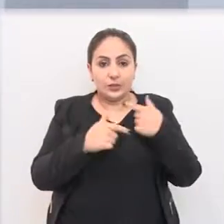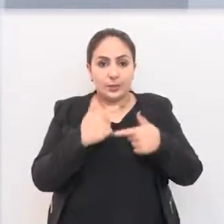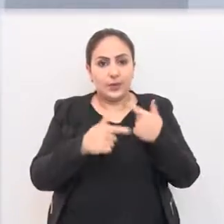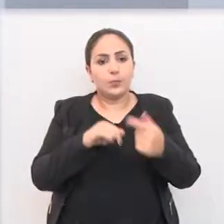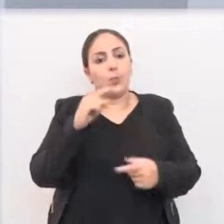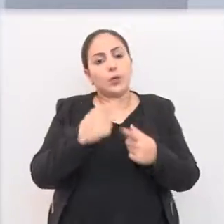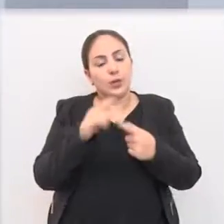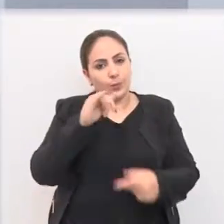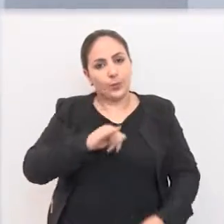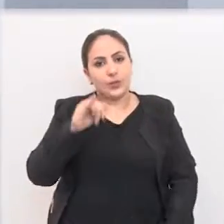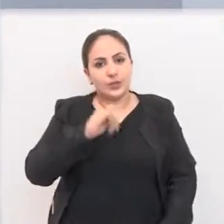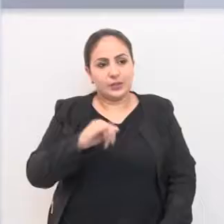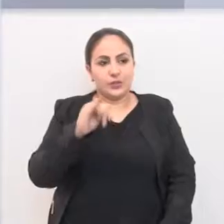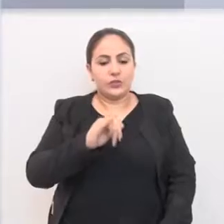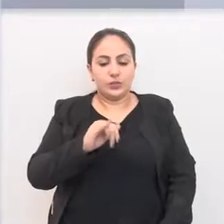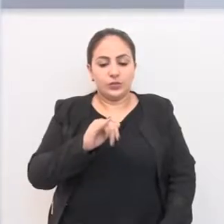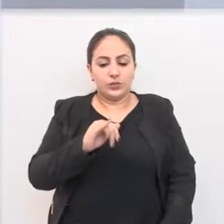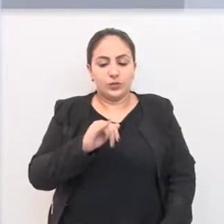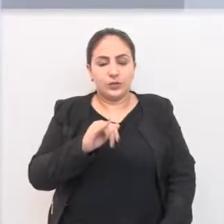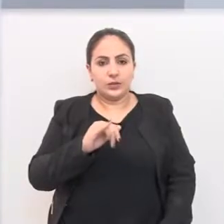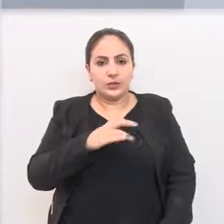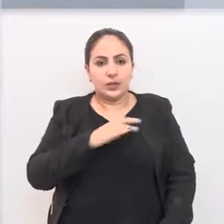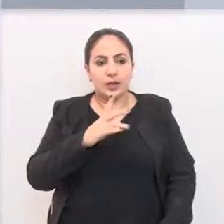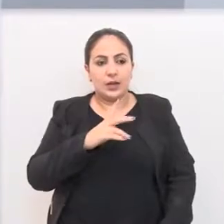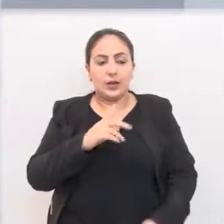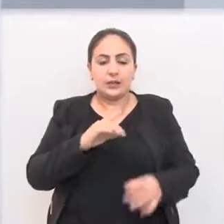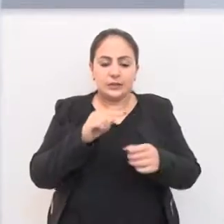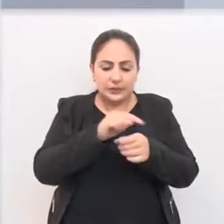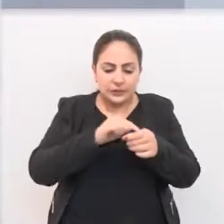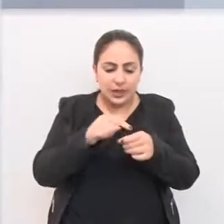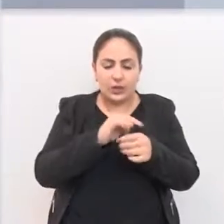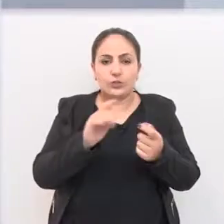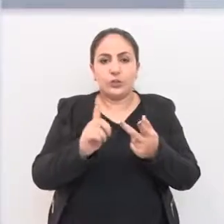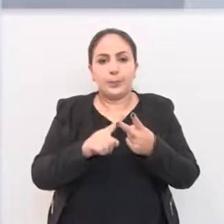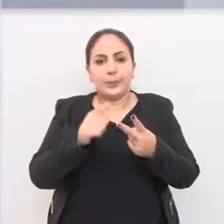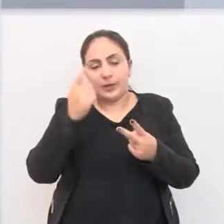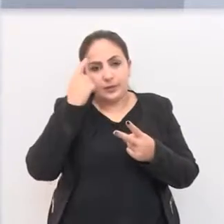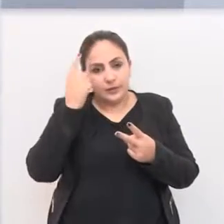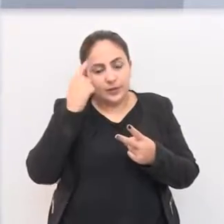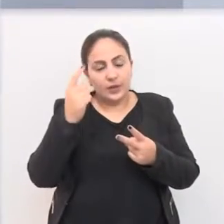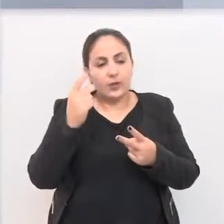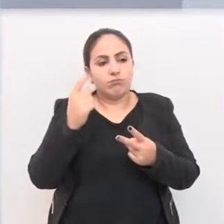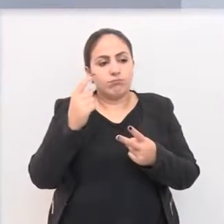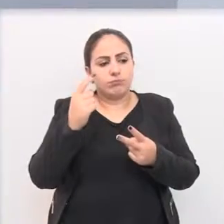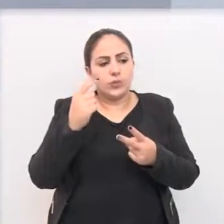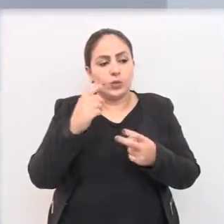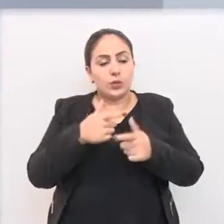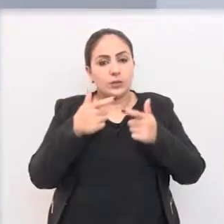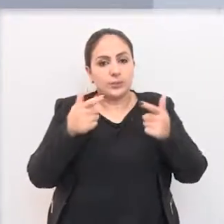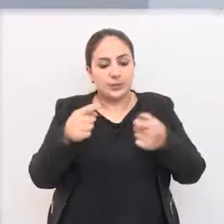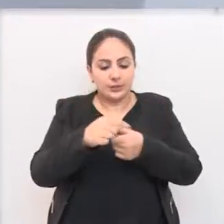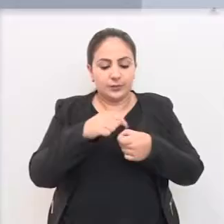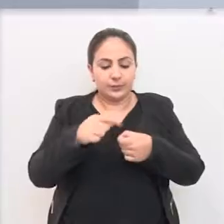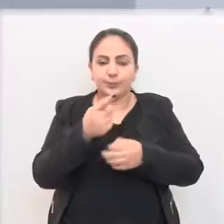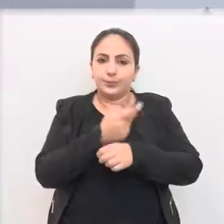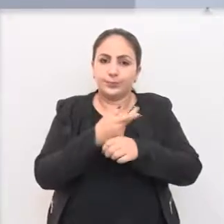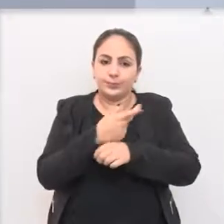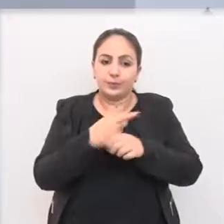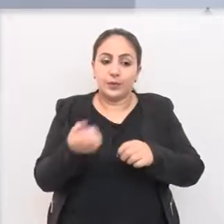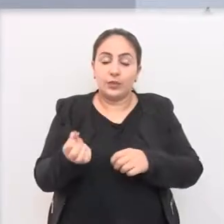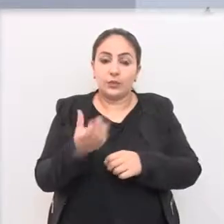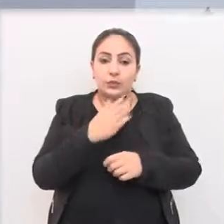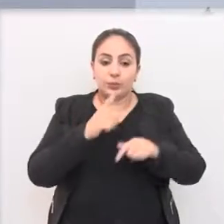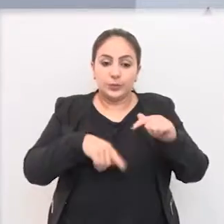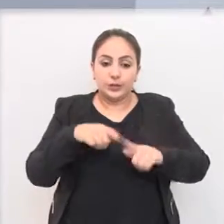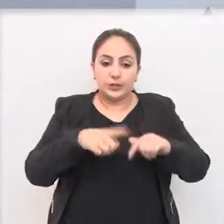serviço, porque ele é fundamental para a atualização da planta da cidade, para projetar o crescimento da cidade, para